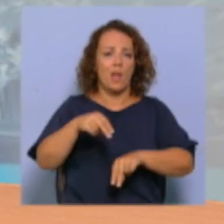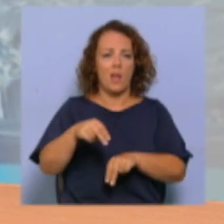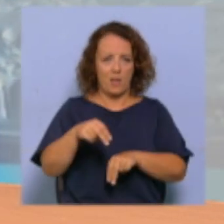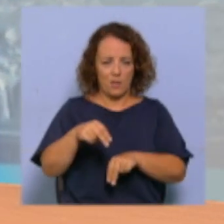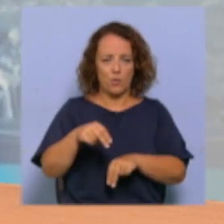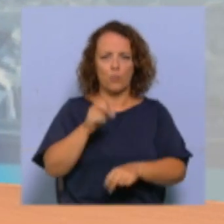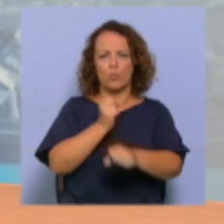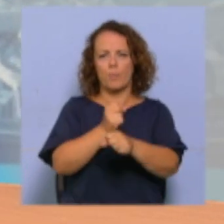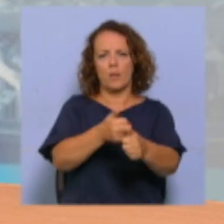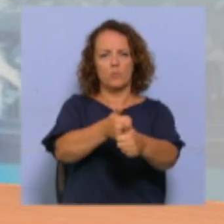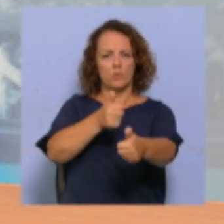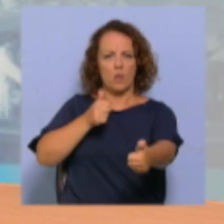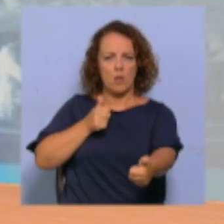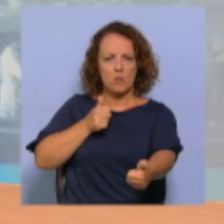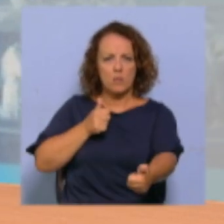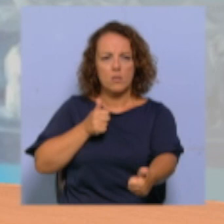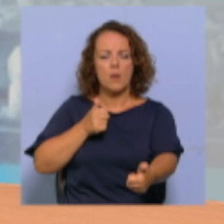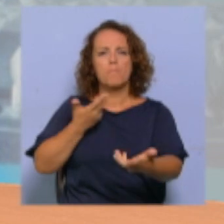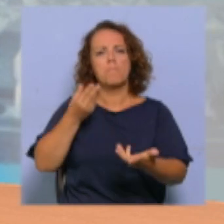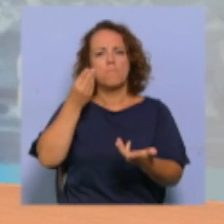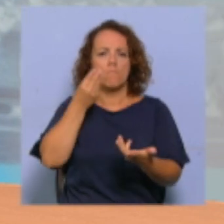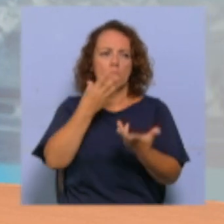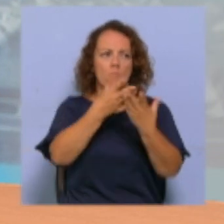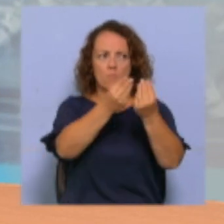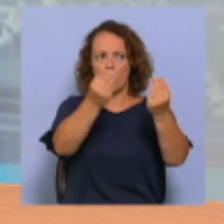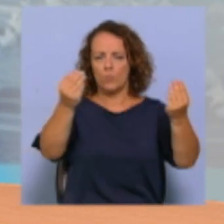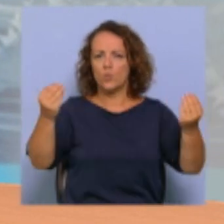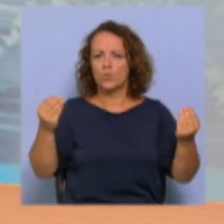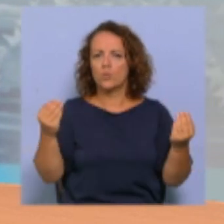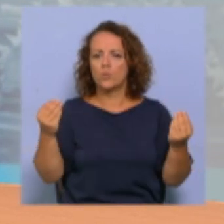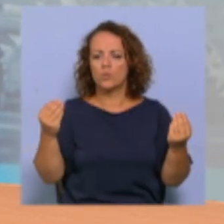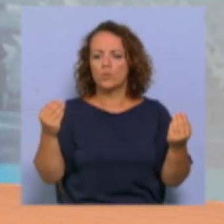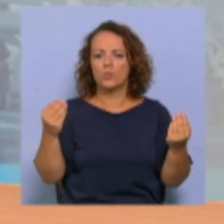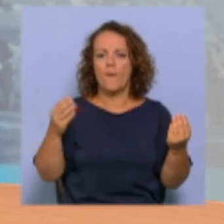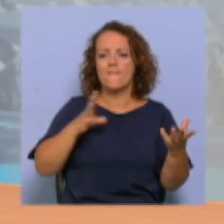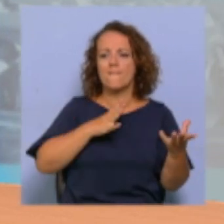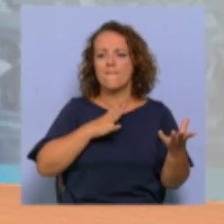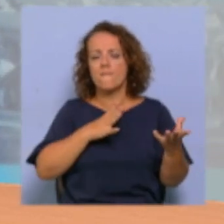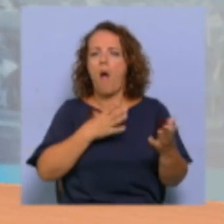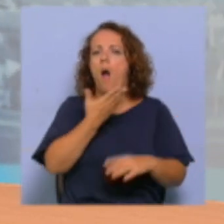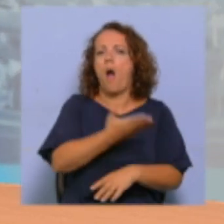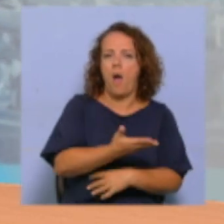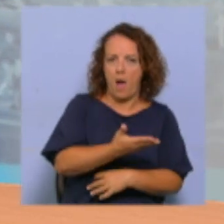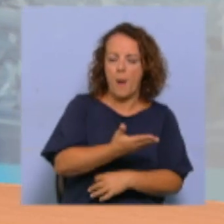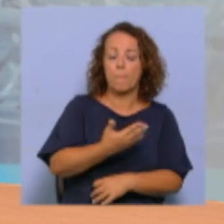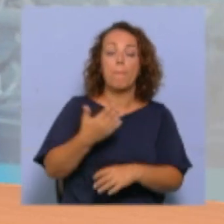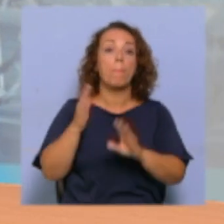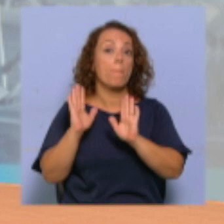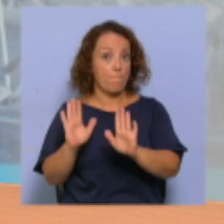do teletrabalho e como solução para muitos males ou muitas dificuldades. No